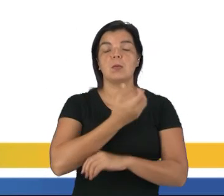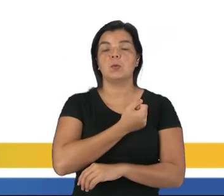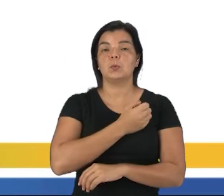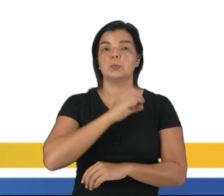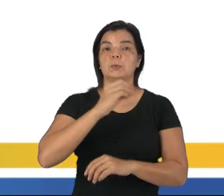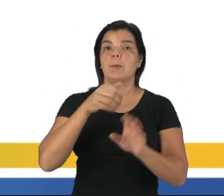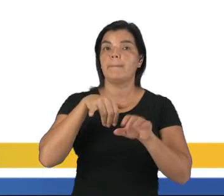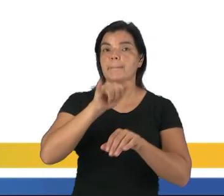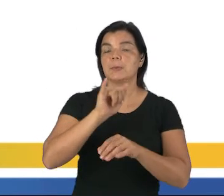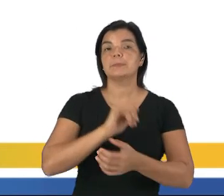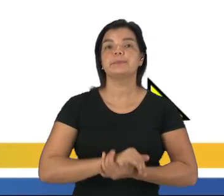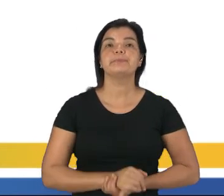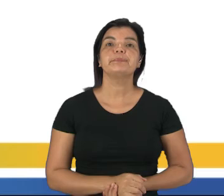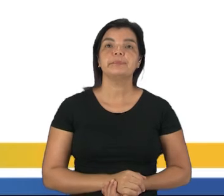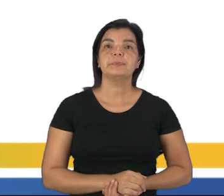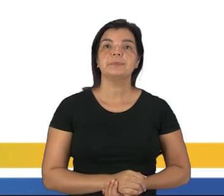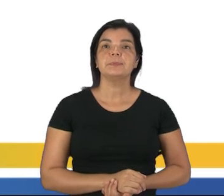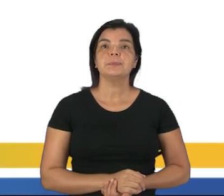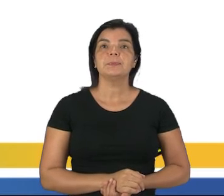para y.